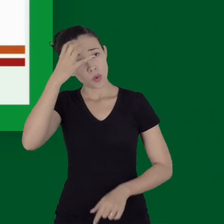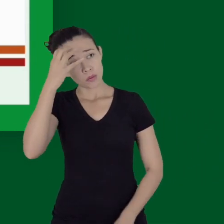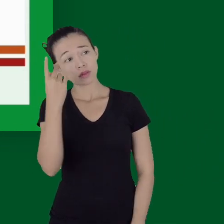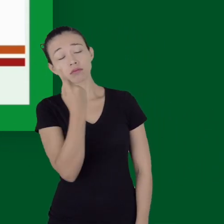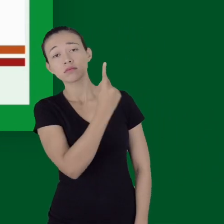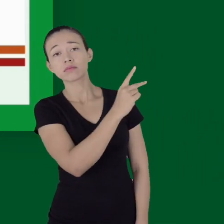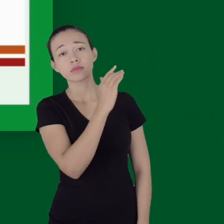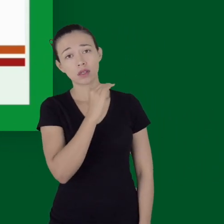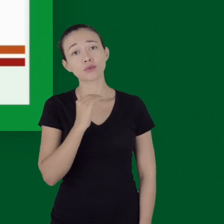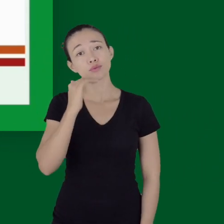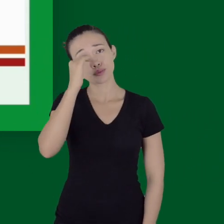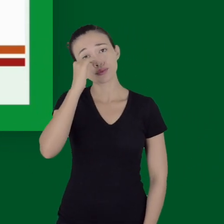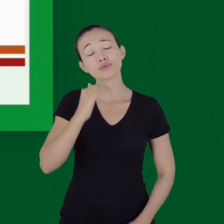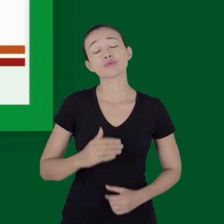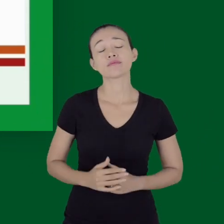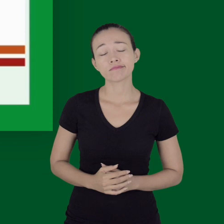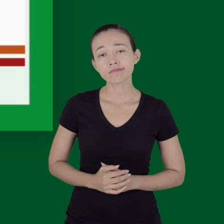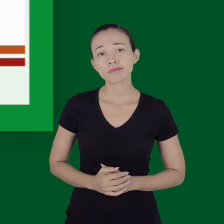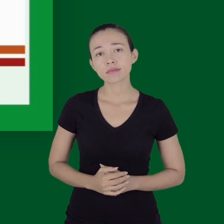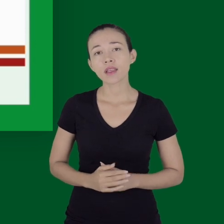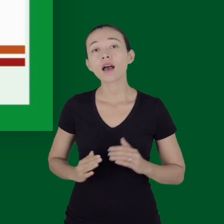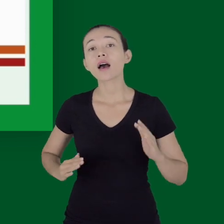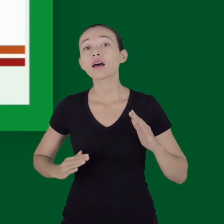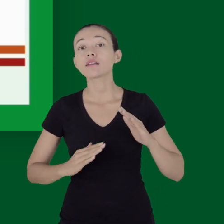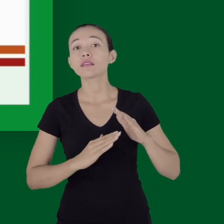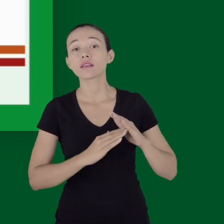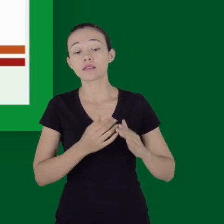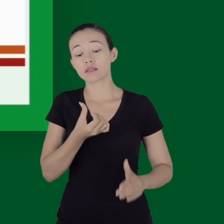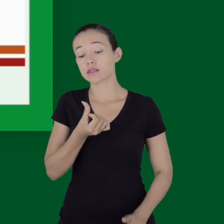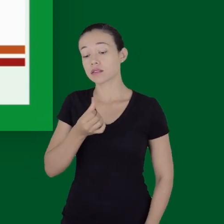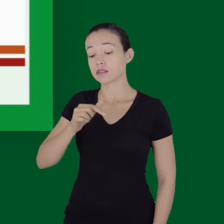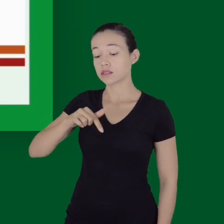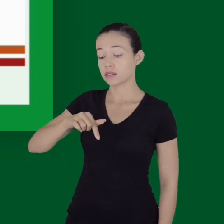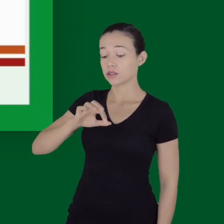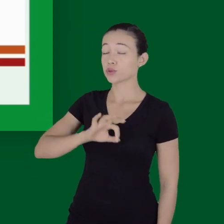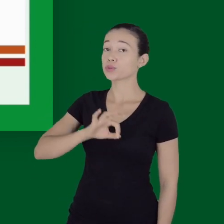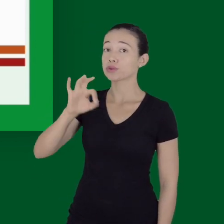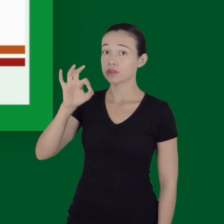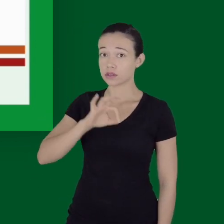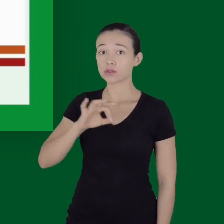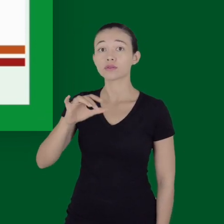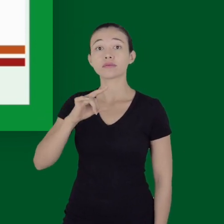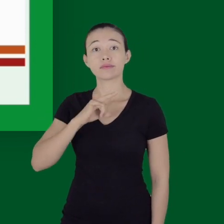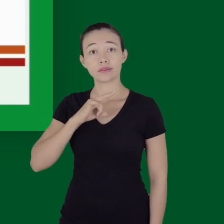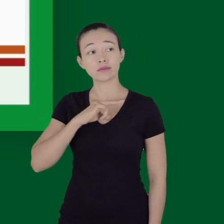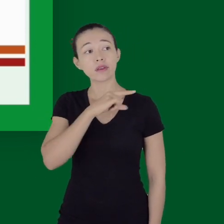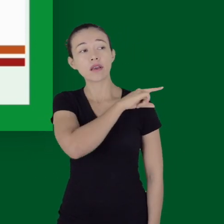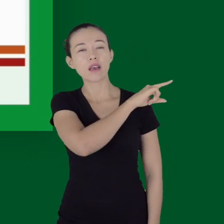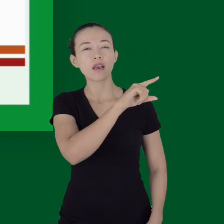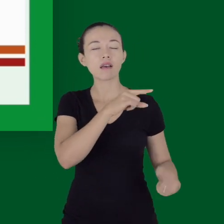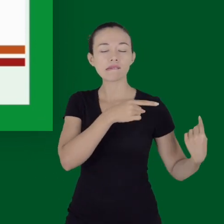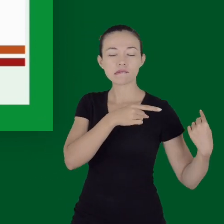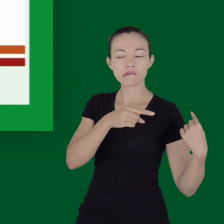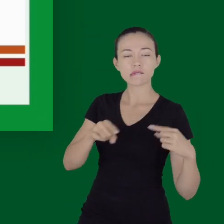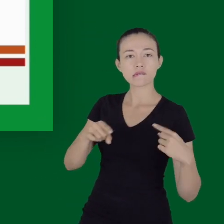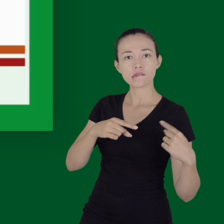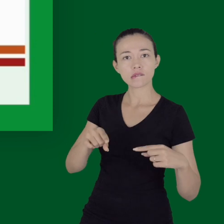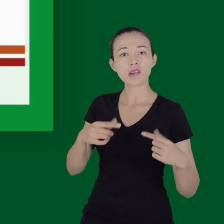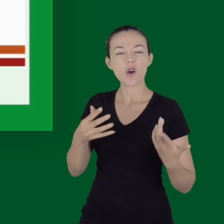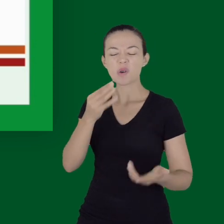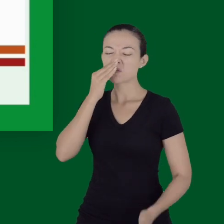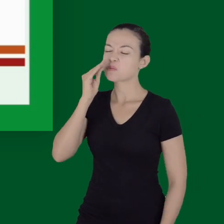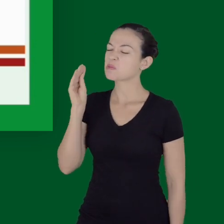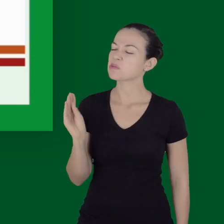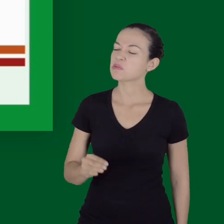e crianças menores, né? Algumas estatísticas mostram que nesses pacientes vítimas de afogamento, até 67% tinham sinais